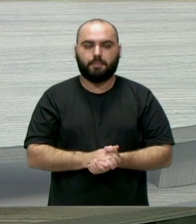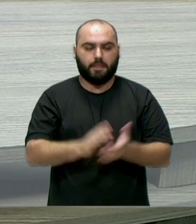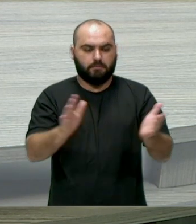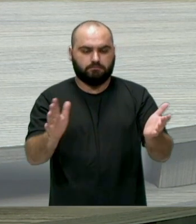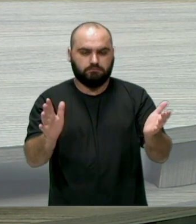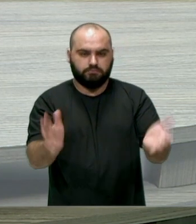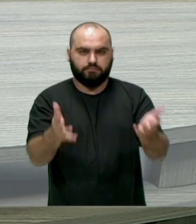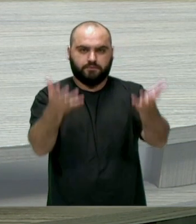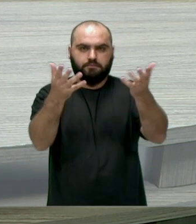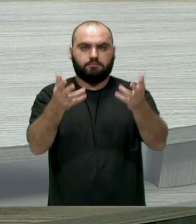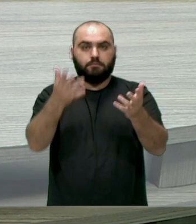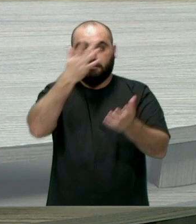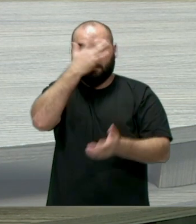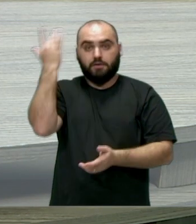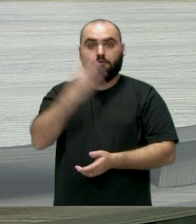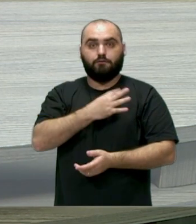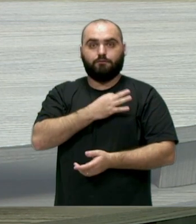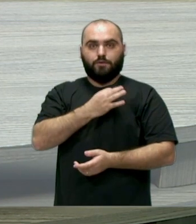ao mesário voluntário.